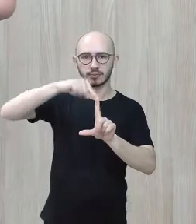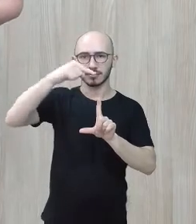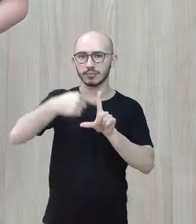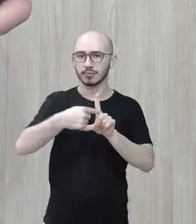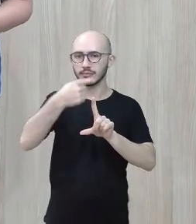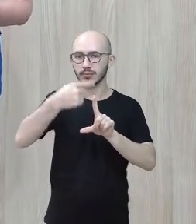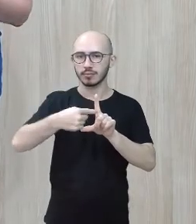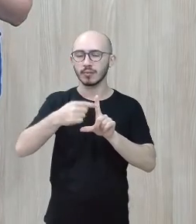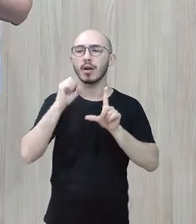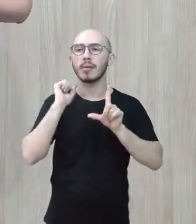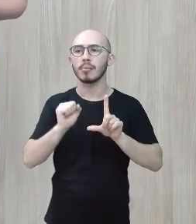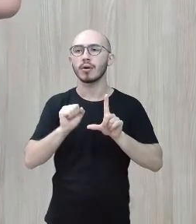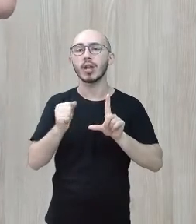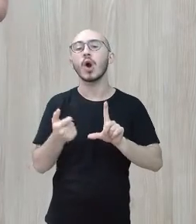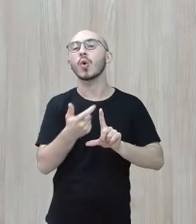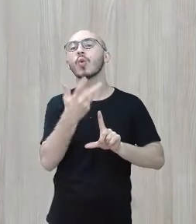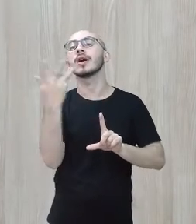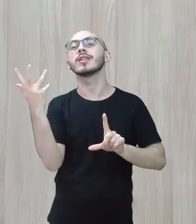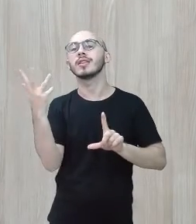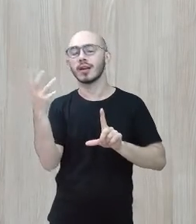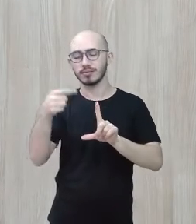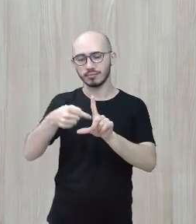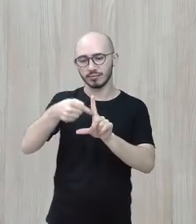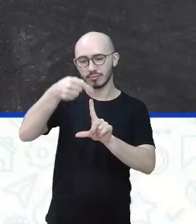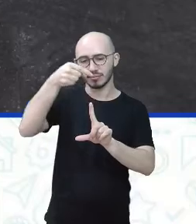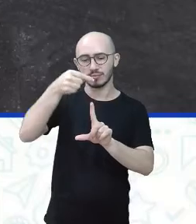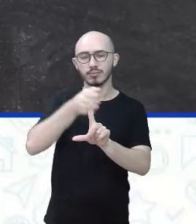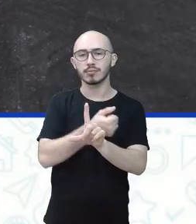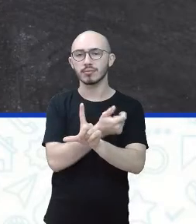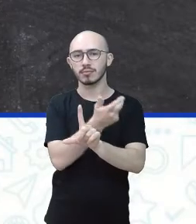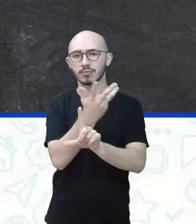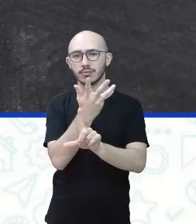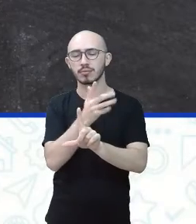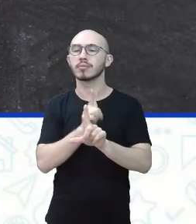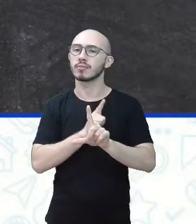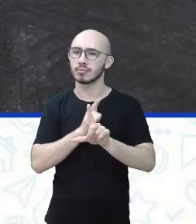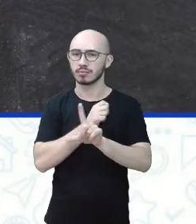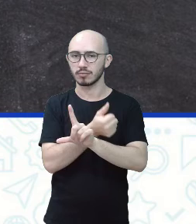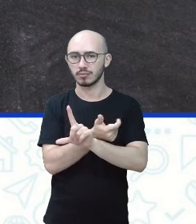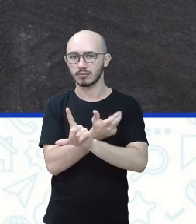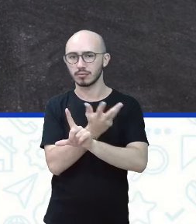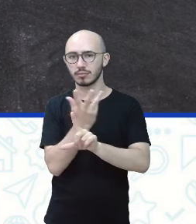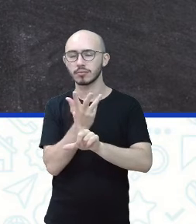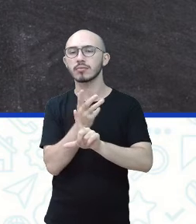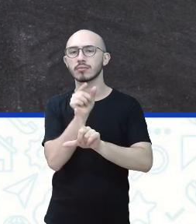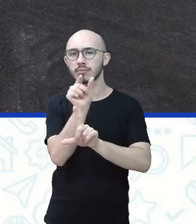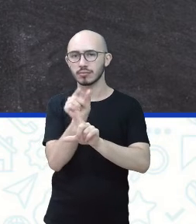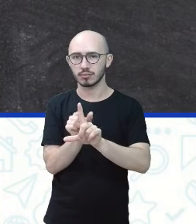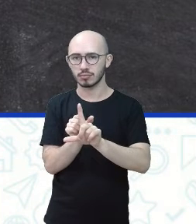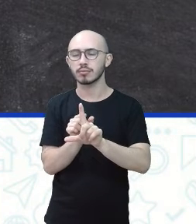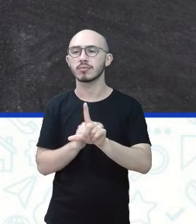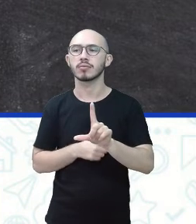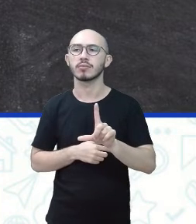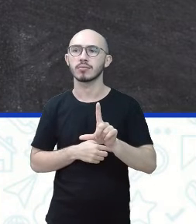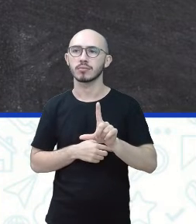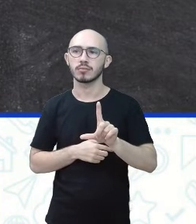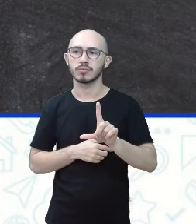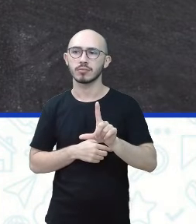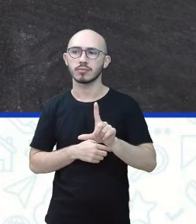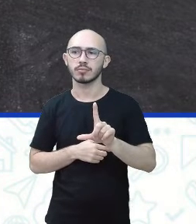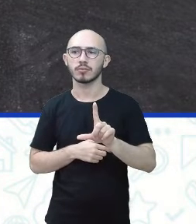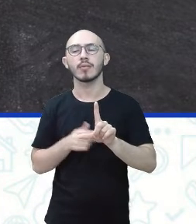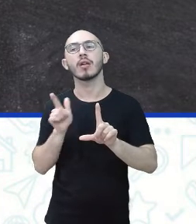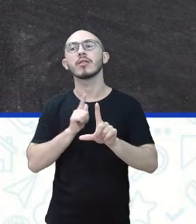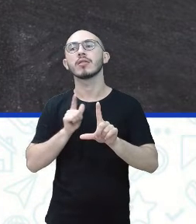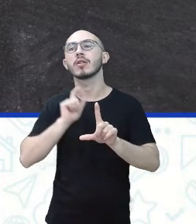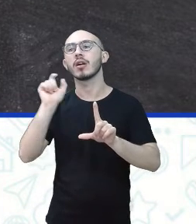vai colocar os valores, né, as quantidades que são relacionadas a cada uma dessas categorias. E aí a gente